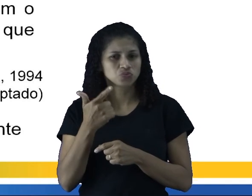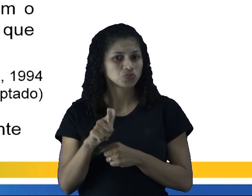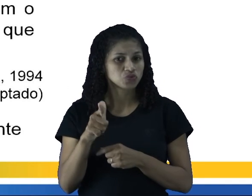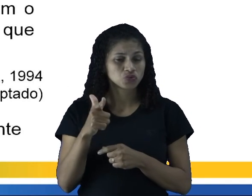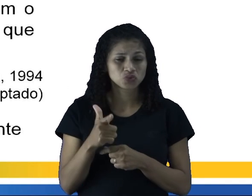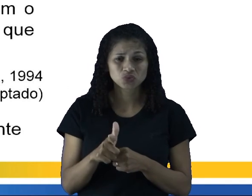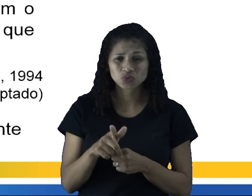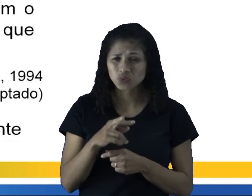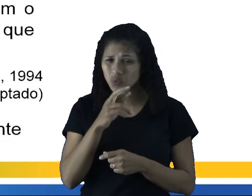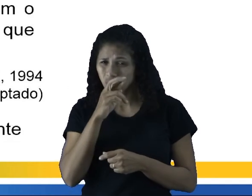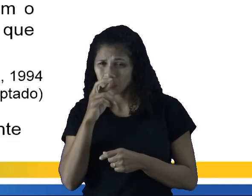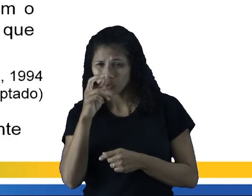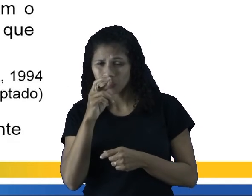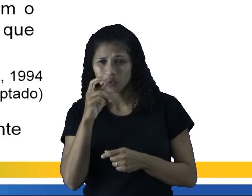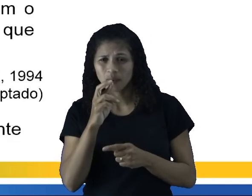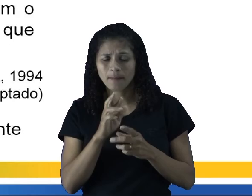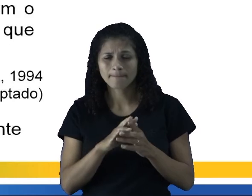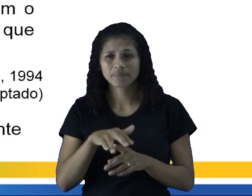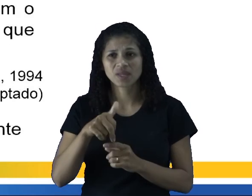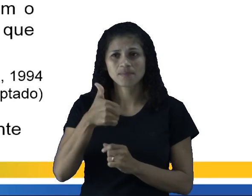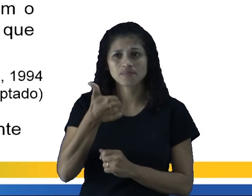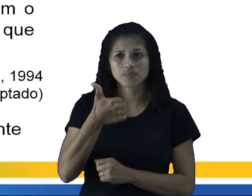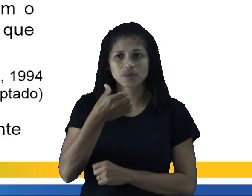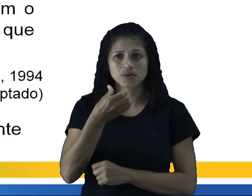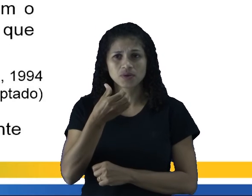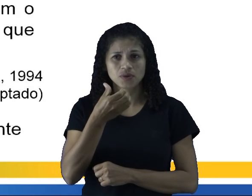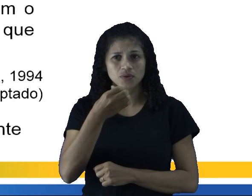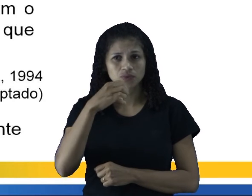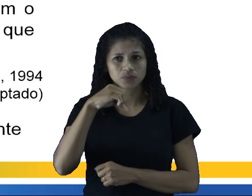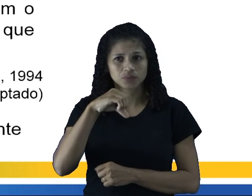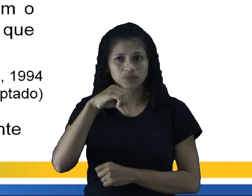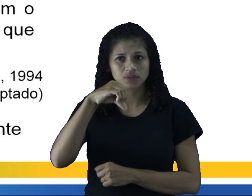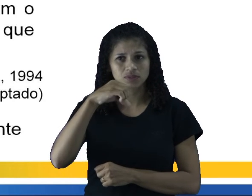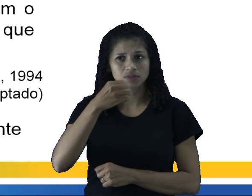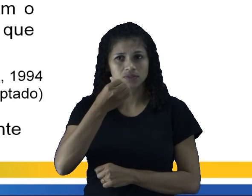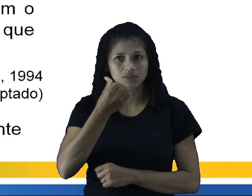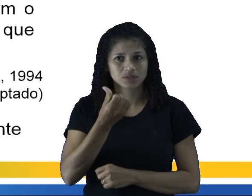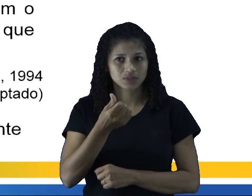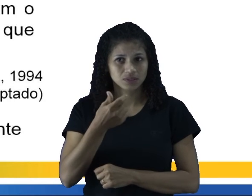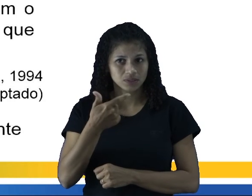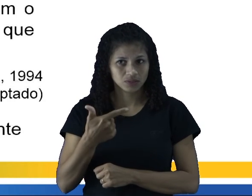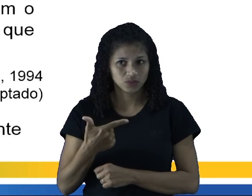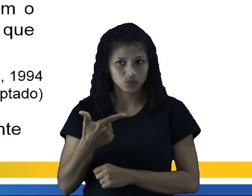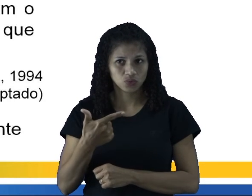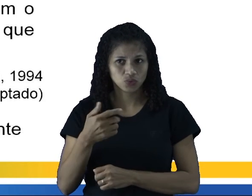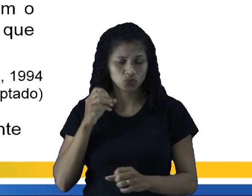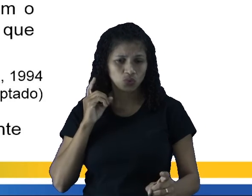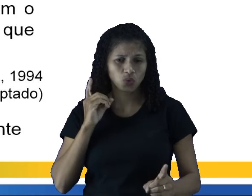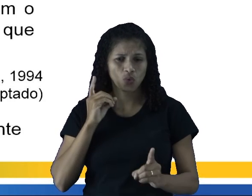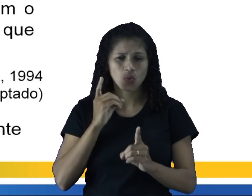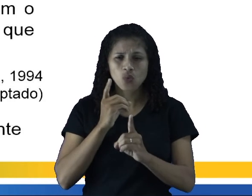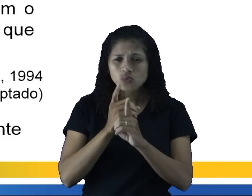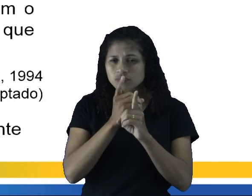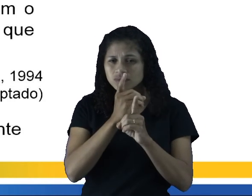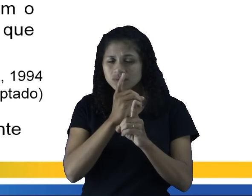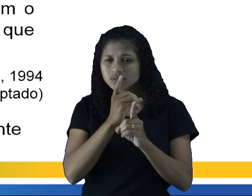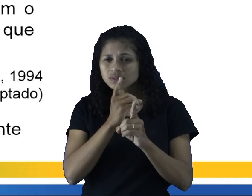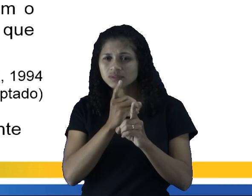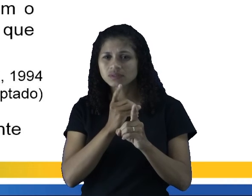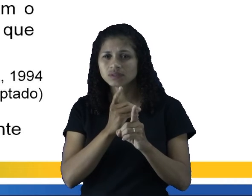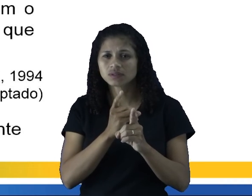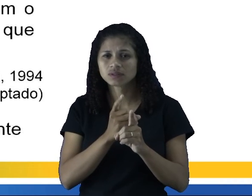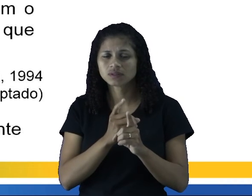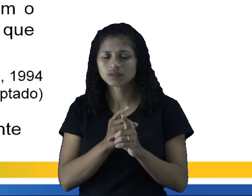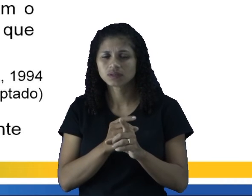em 1962, um químico, depois de longos e engenhosos esforços, conseguiu o quê? Forçar o estrangeiro, que é